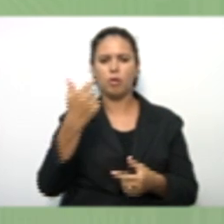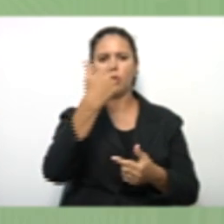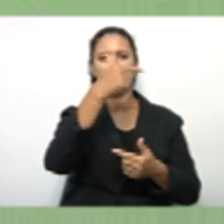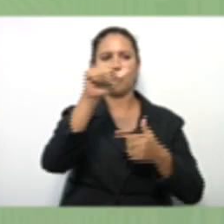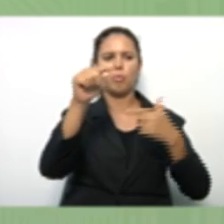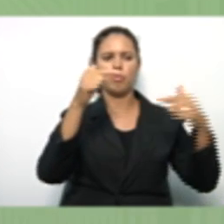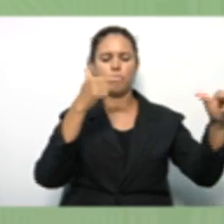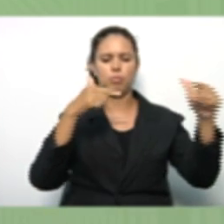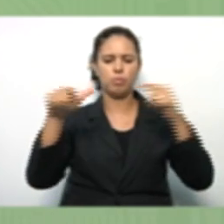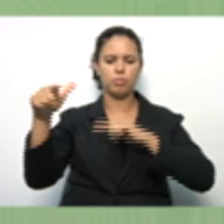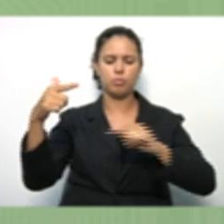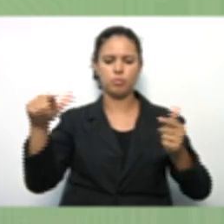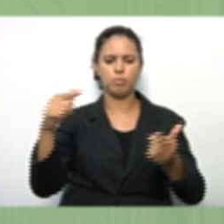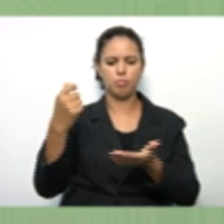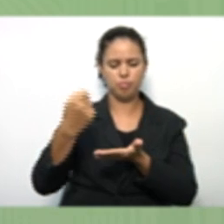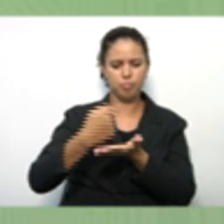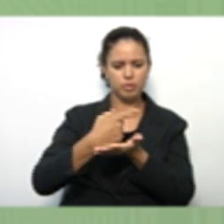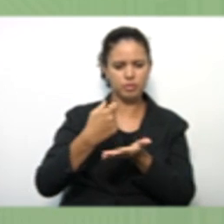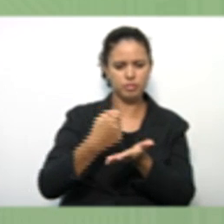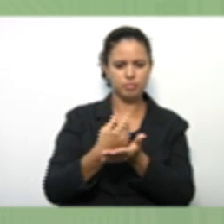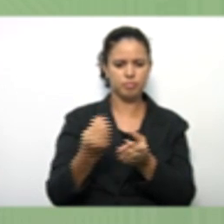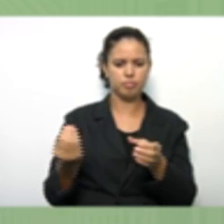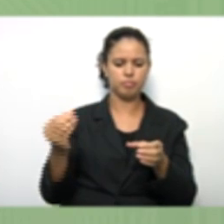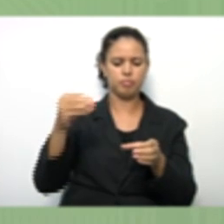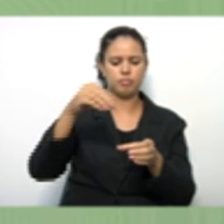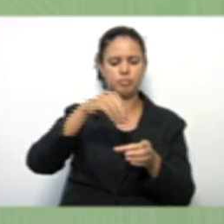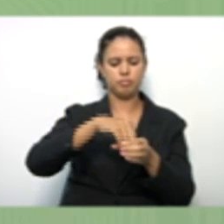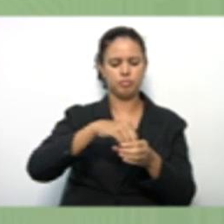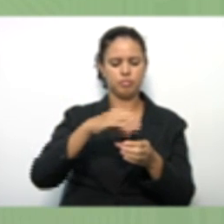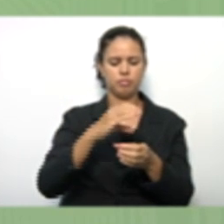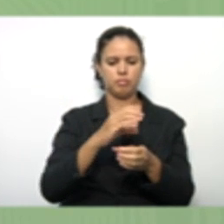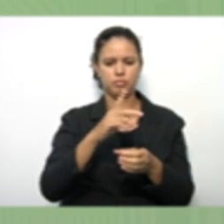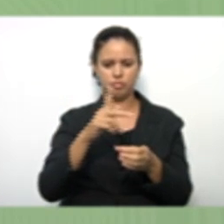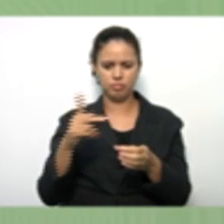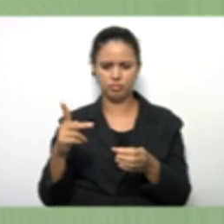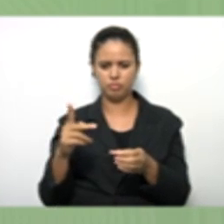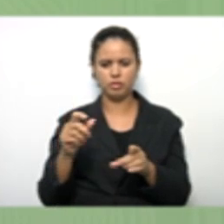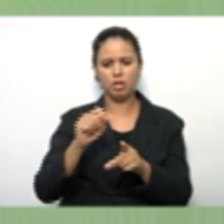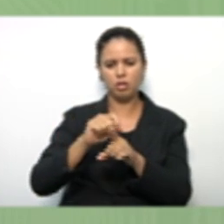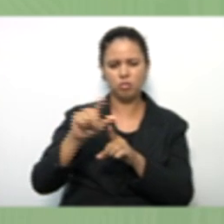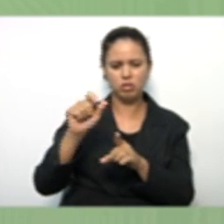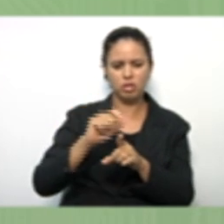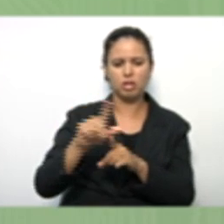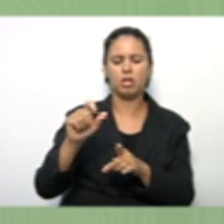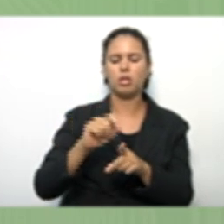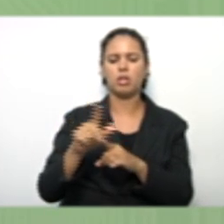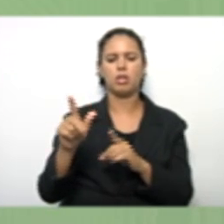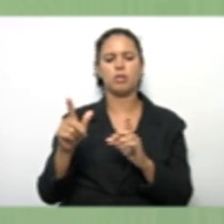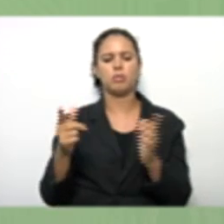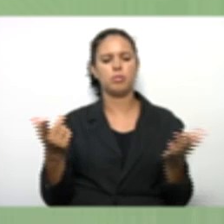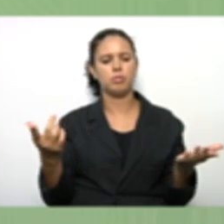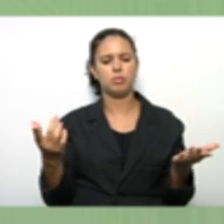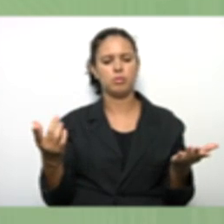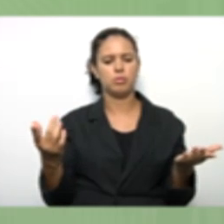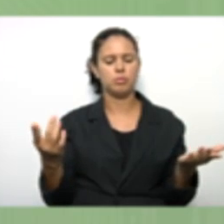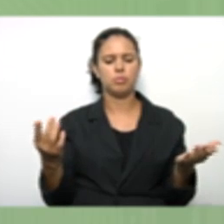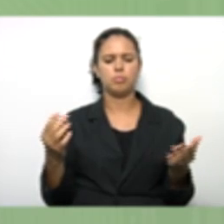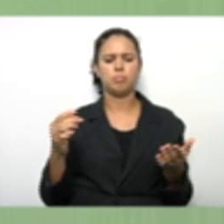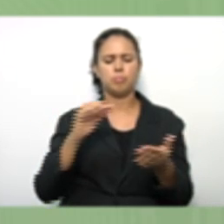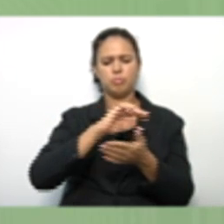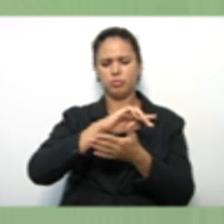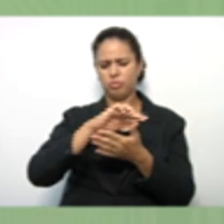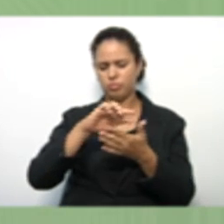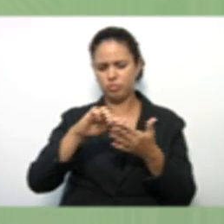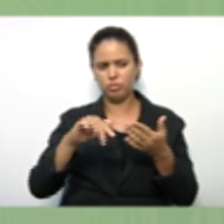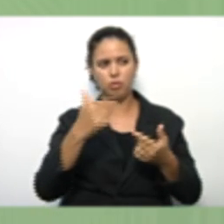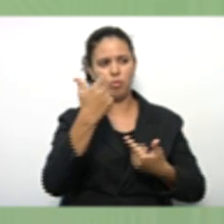terceiros, em curto ou longo prazo, tais como duplicata a receber, aluguéis e a receber. Né? Então, todo o dinheiro que a cooperativa tem de